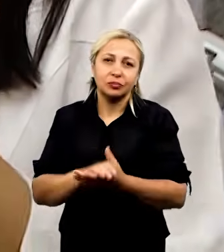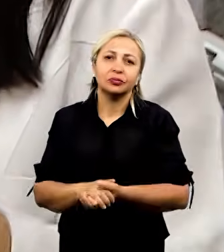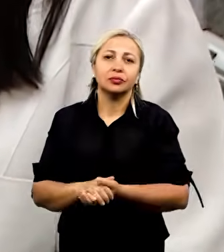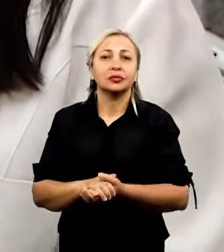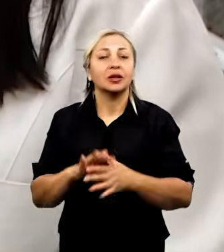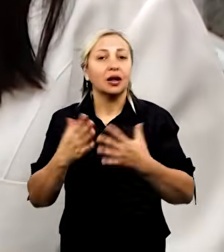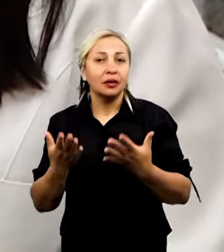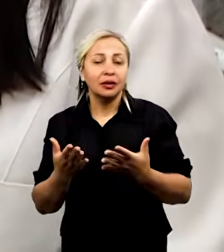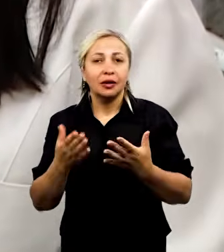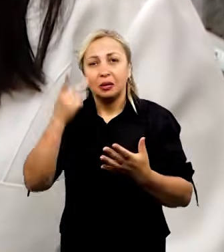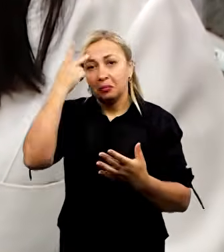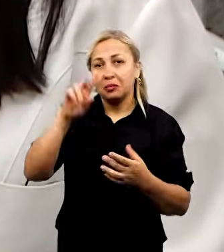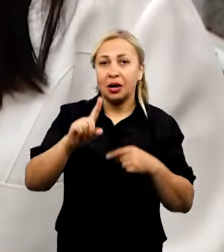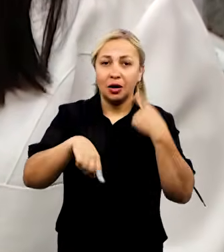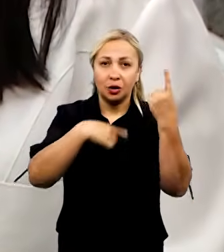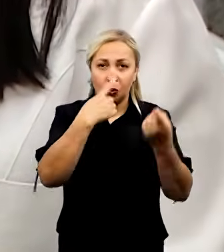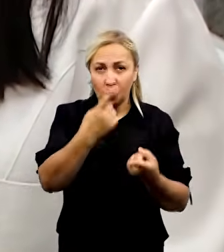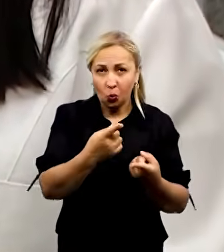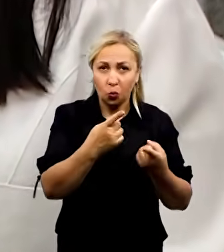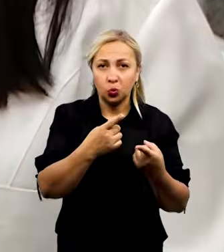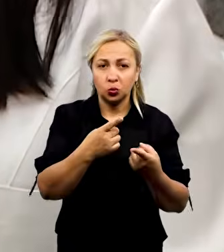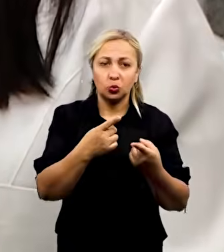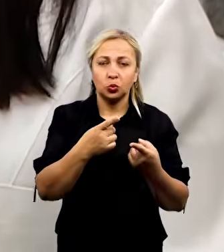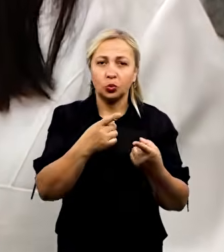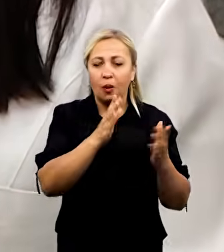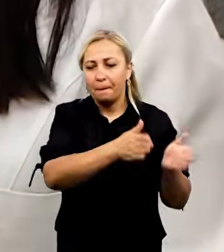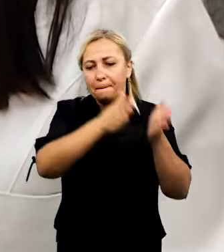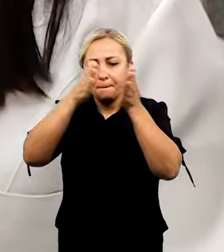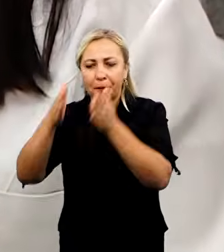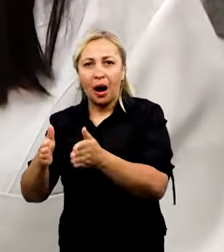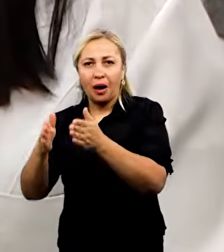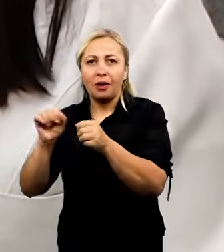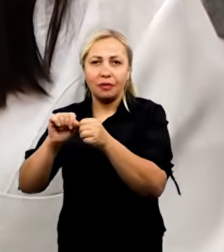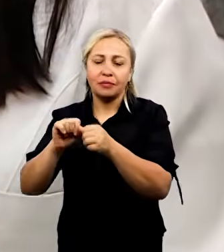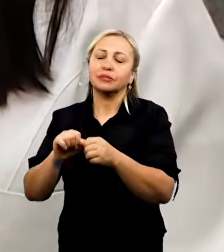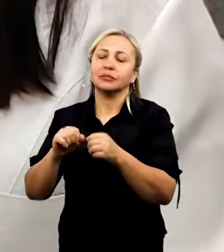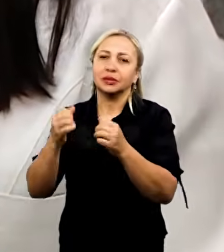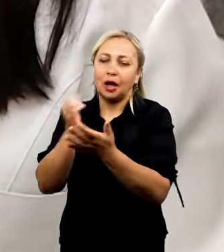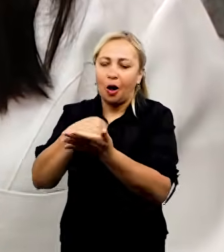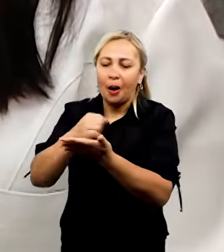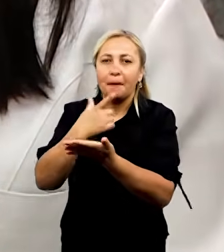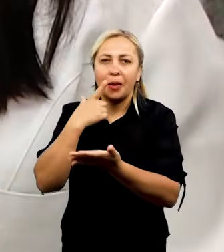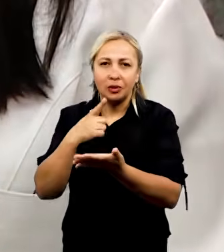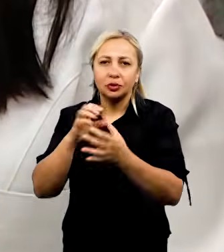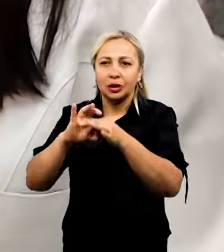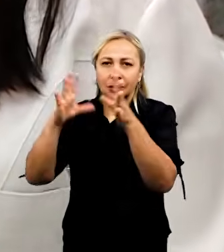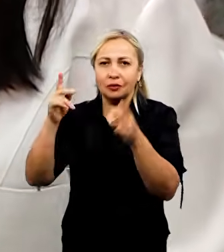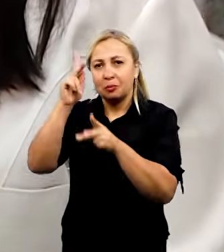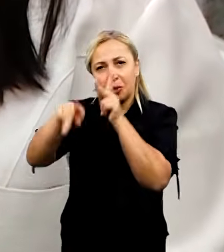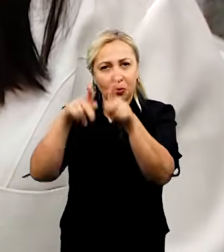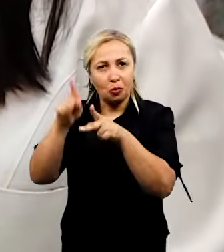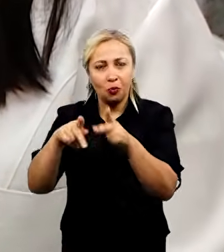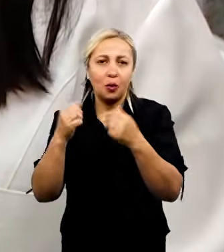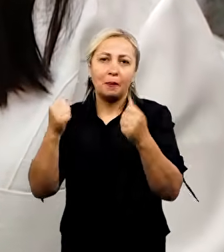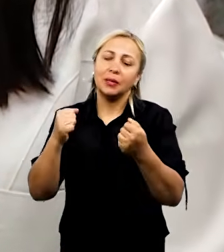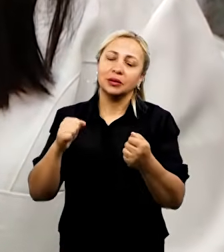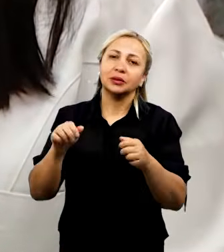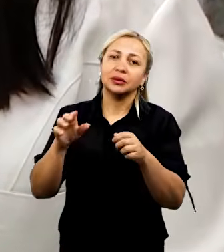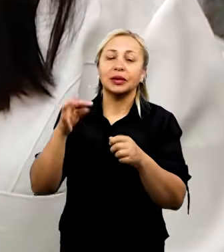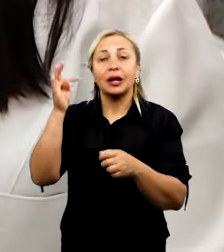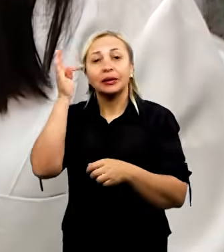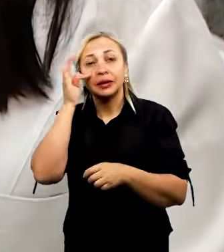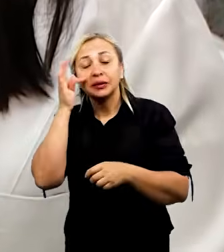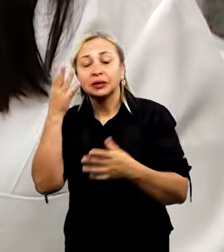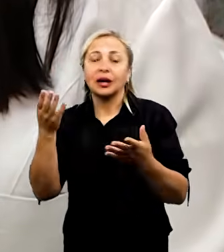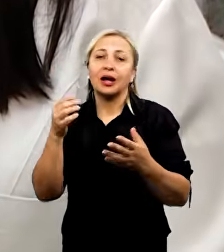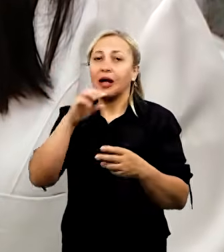a próxima etapa para que a gente possa tornar isso um medicamento disponível para a população é que a gente